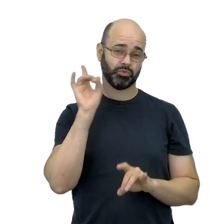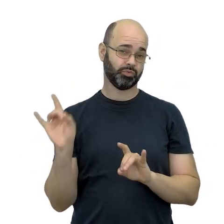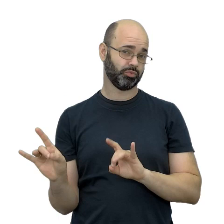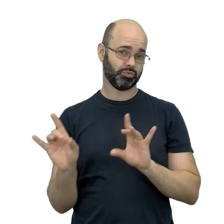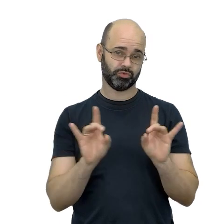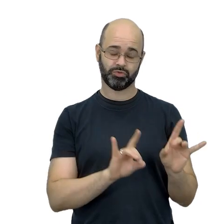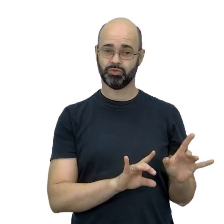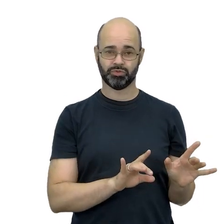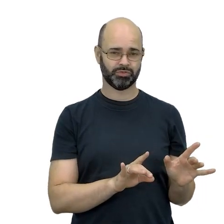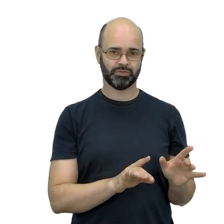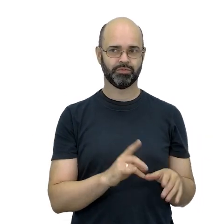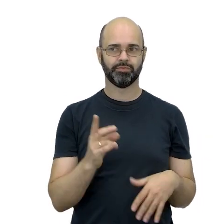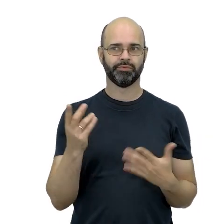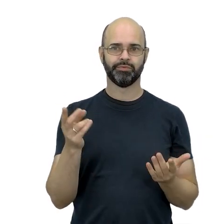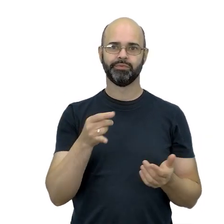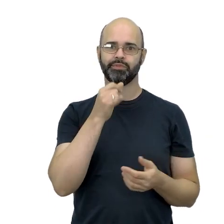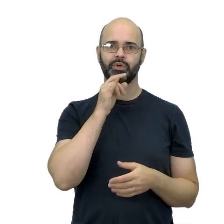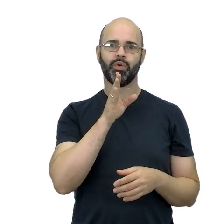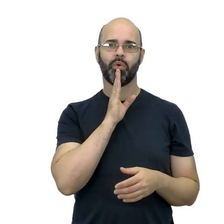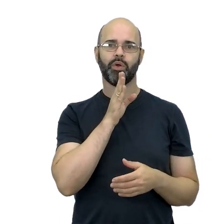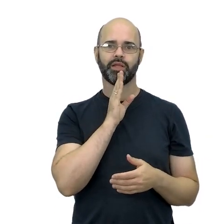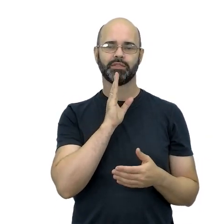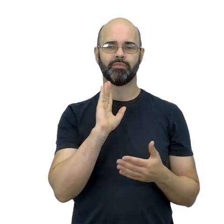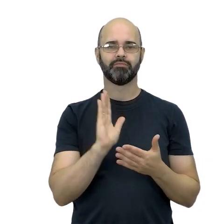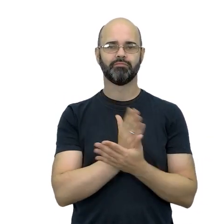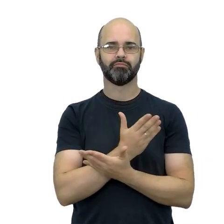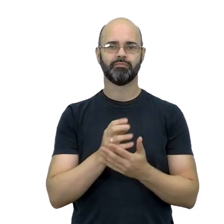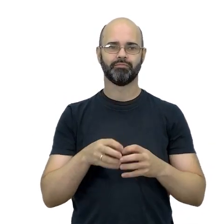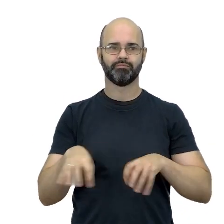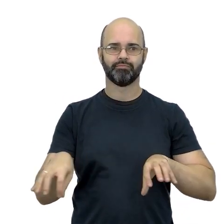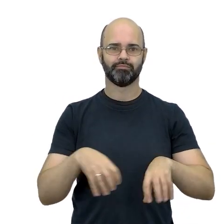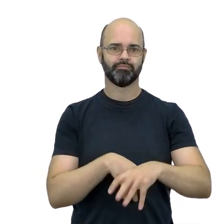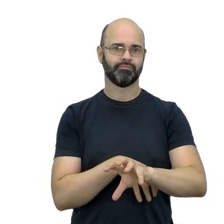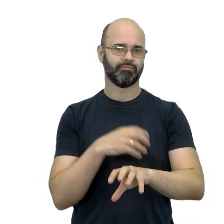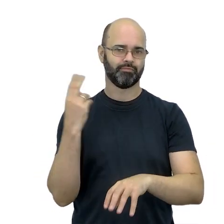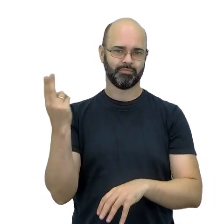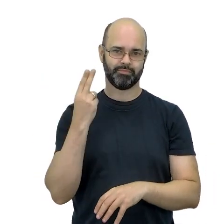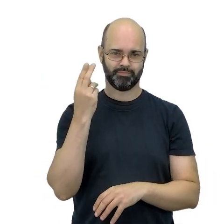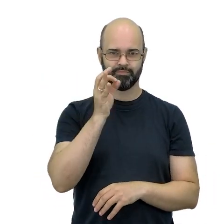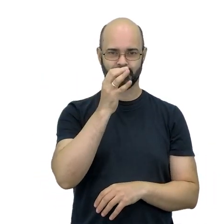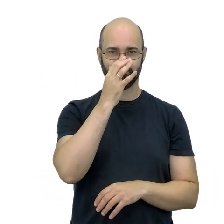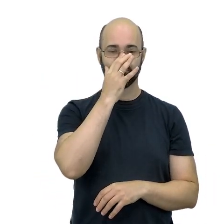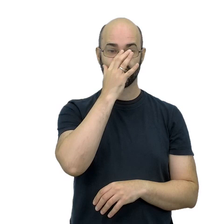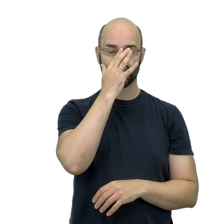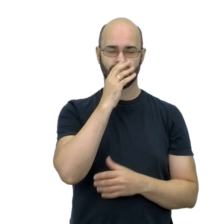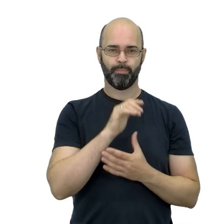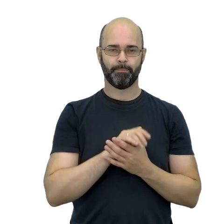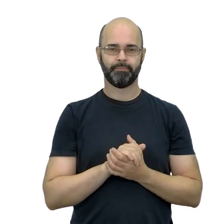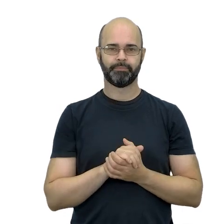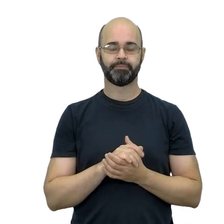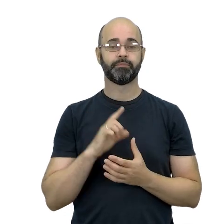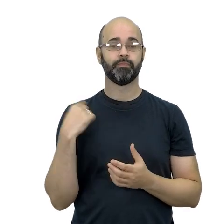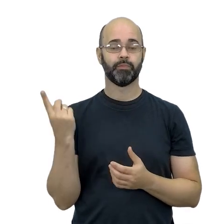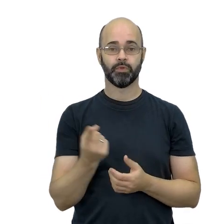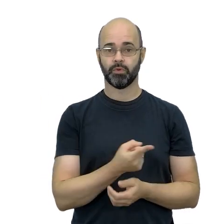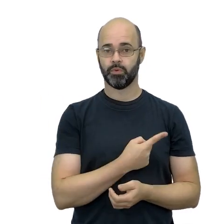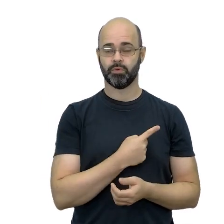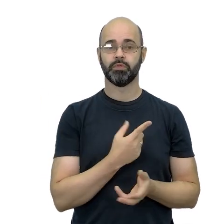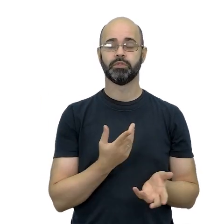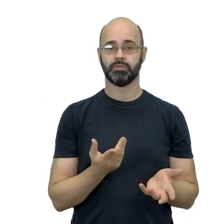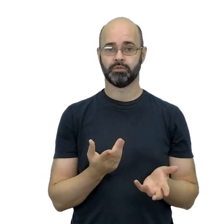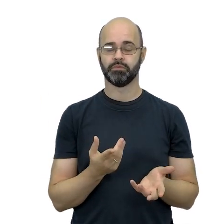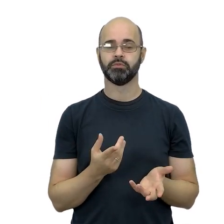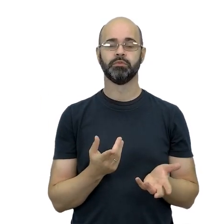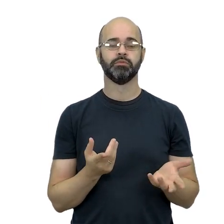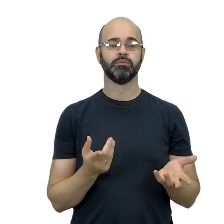possível fragmentar conhecimentos, né? É preciso que nós, como pessoas, não é? Como pessoas que